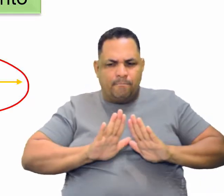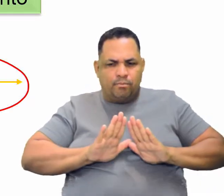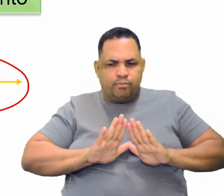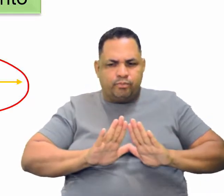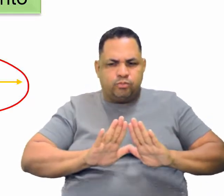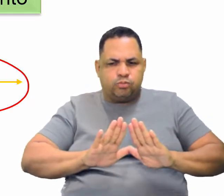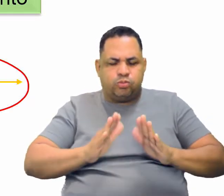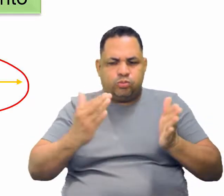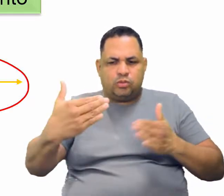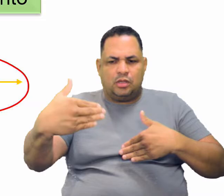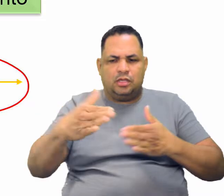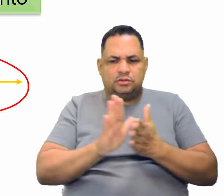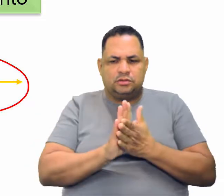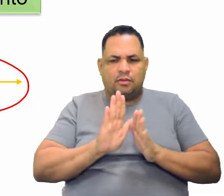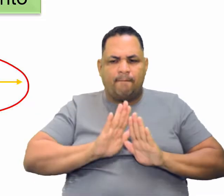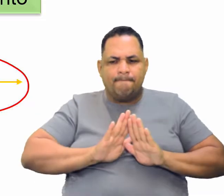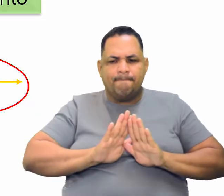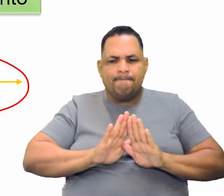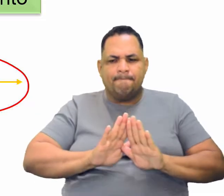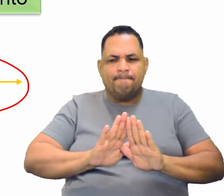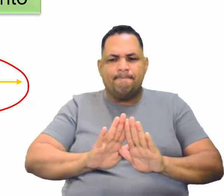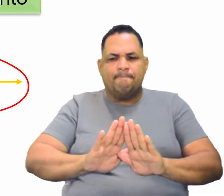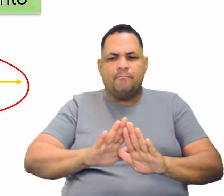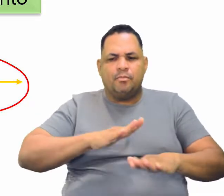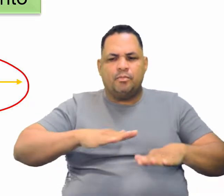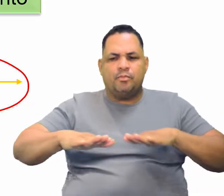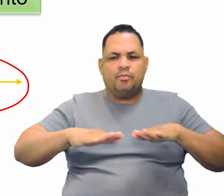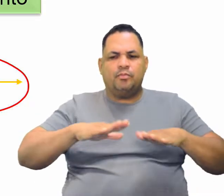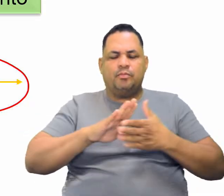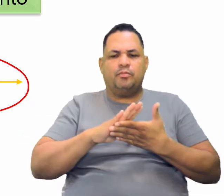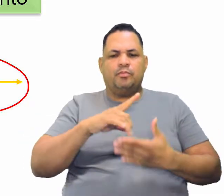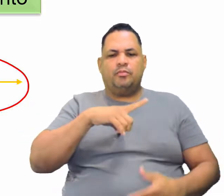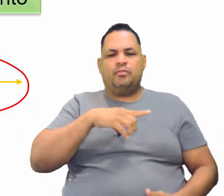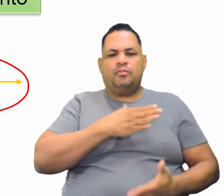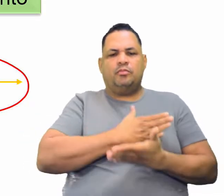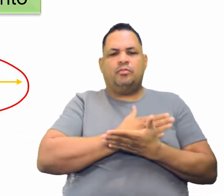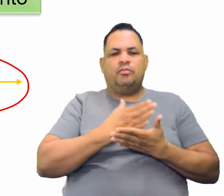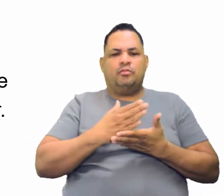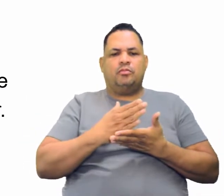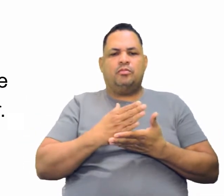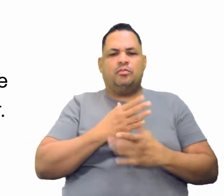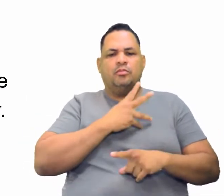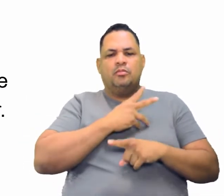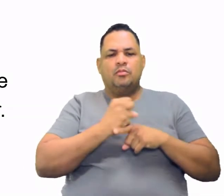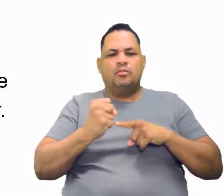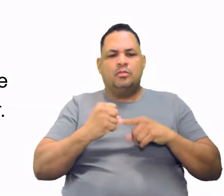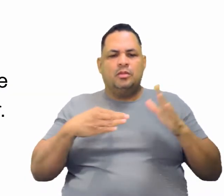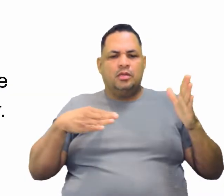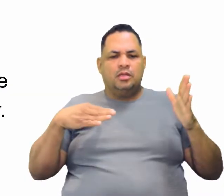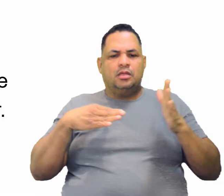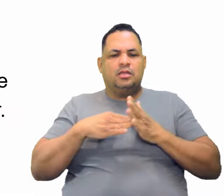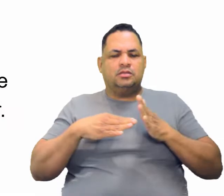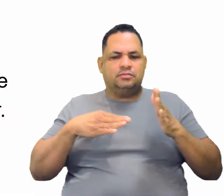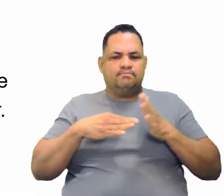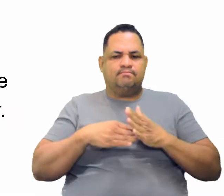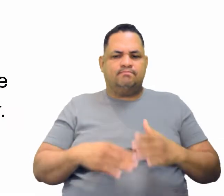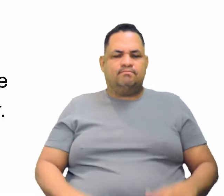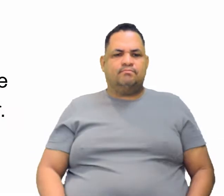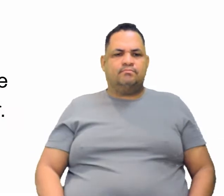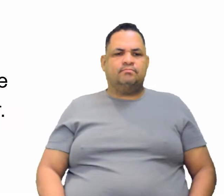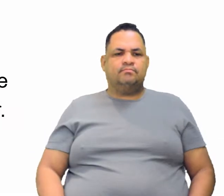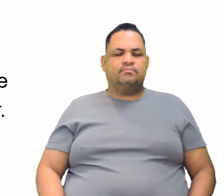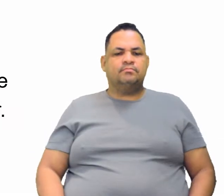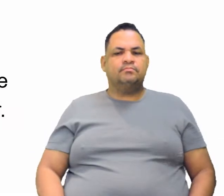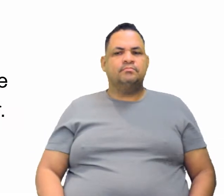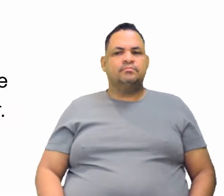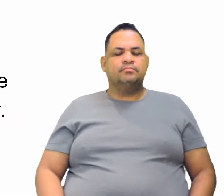começando a sair do lugar, tá certo? Ou seja, eu estou começando a vencer essa resistência aqui, ok? E este